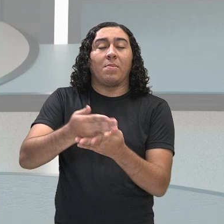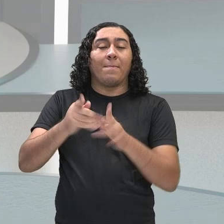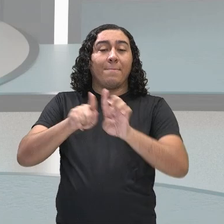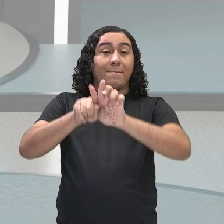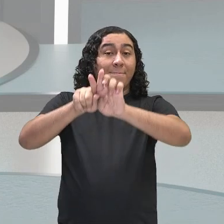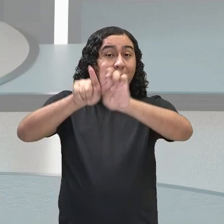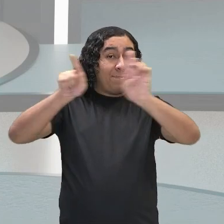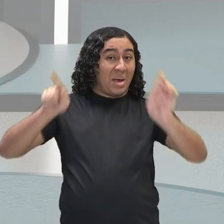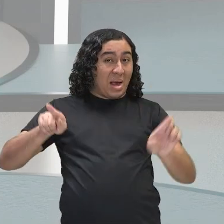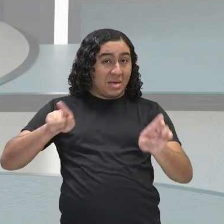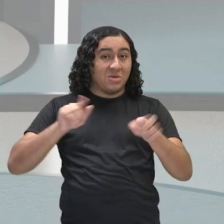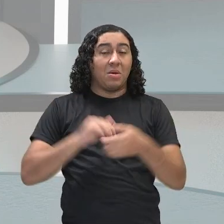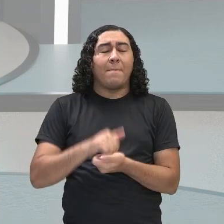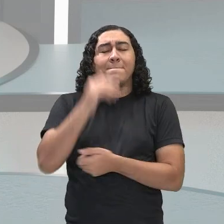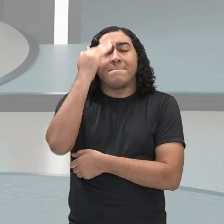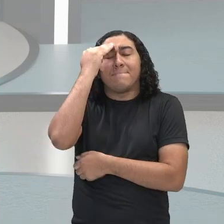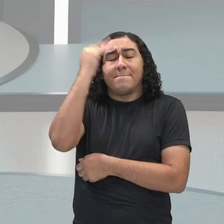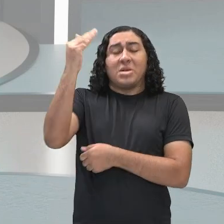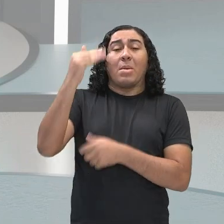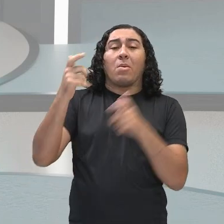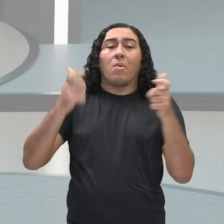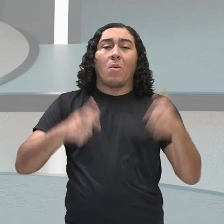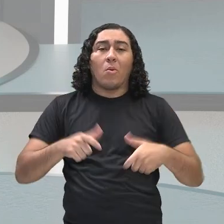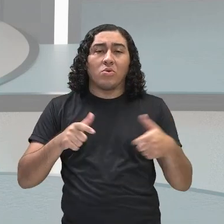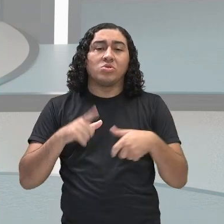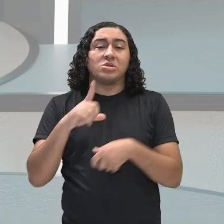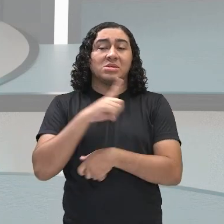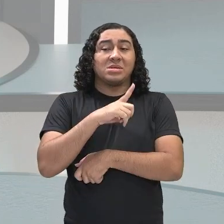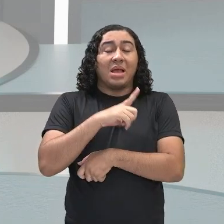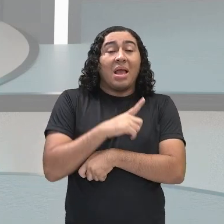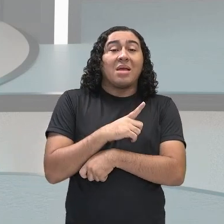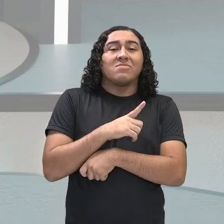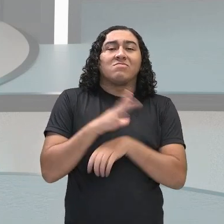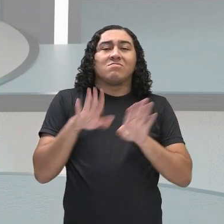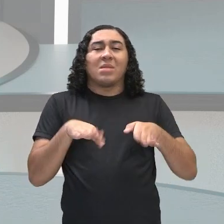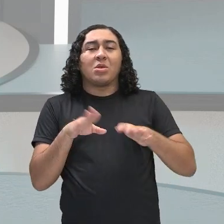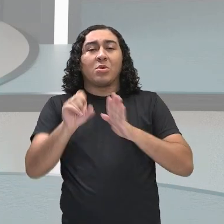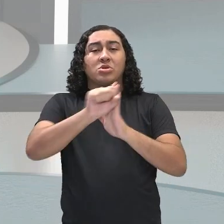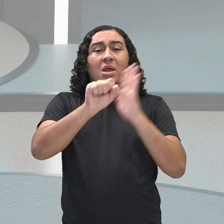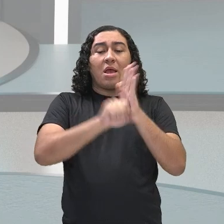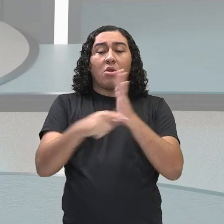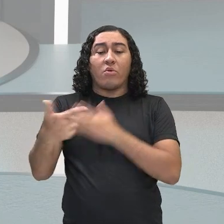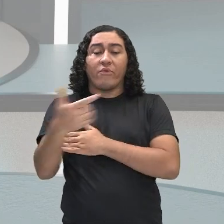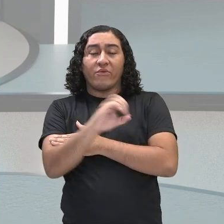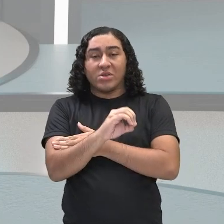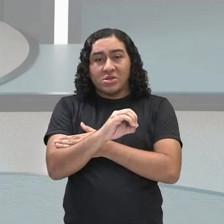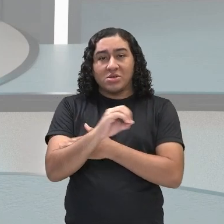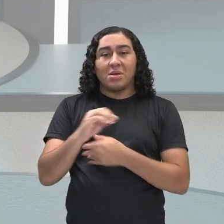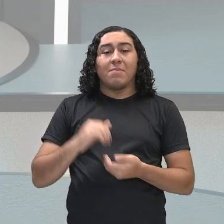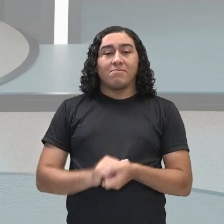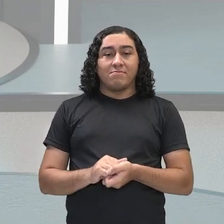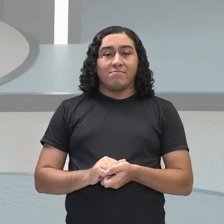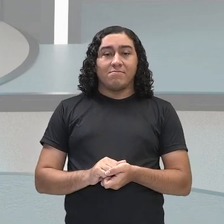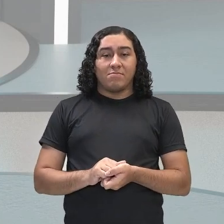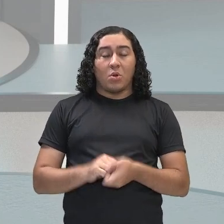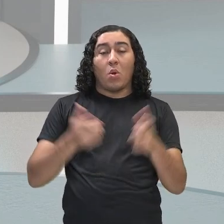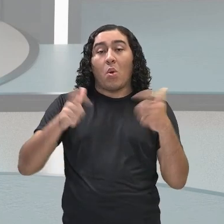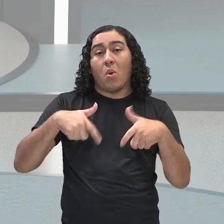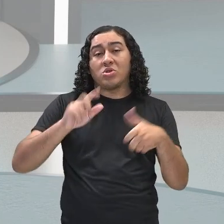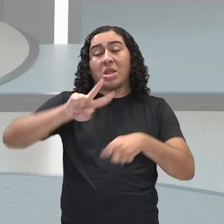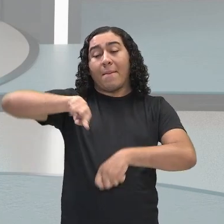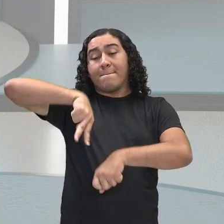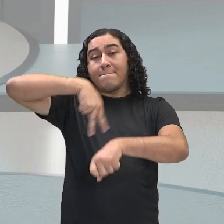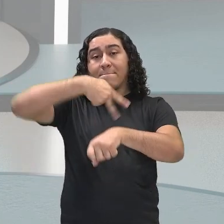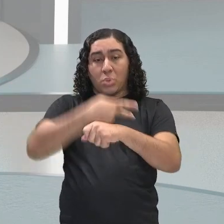sua predominância ela pode ser sentida a partir de meados do século XX, mais precisamente após a Segunda